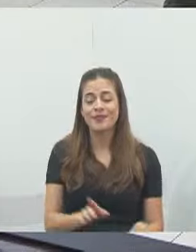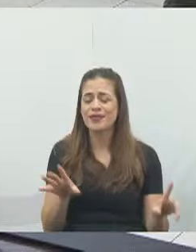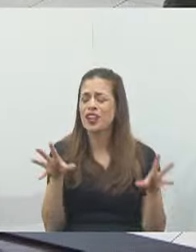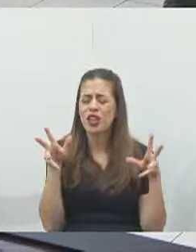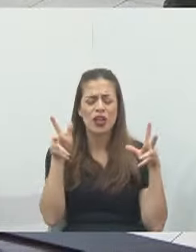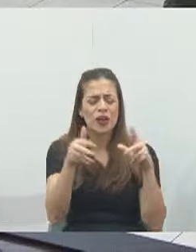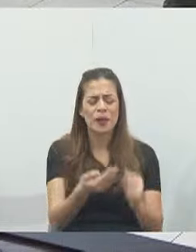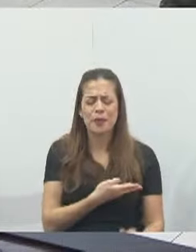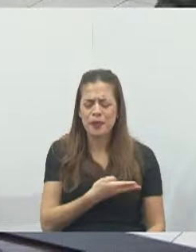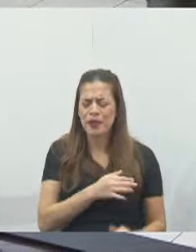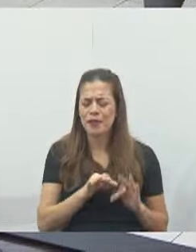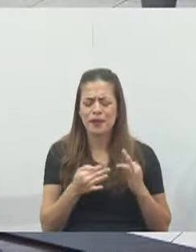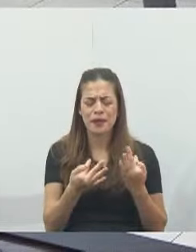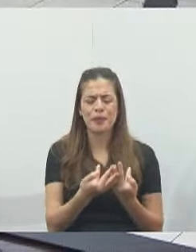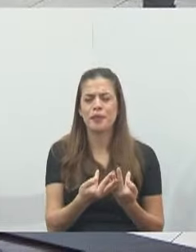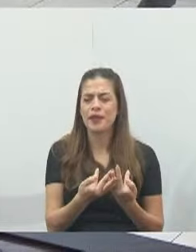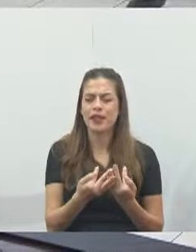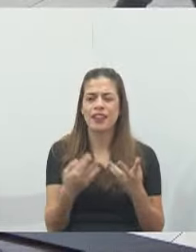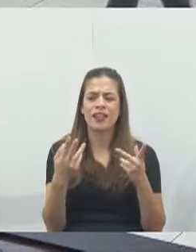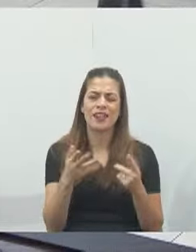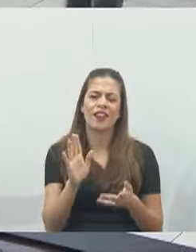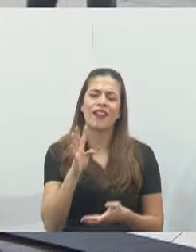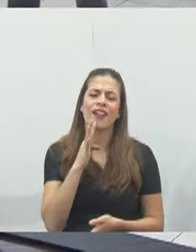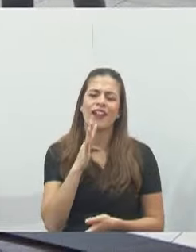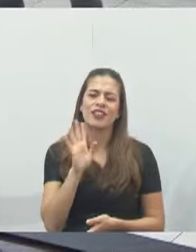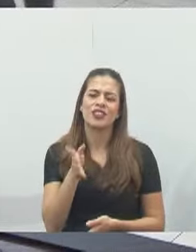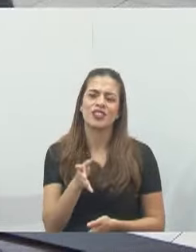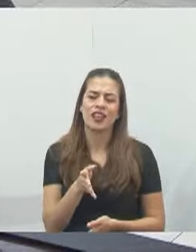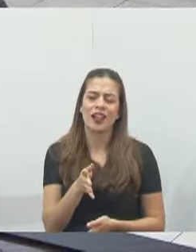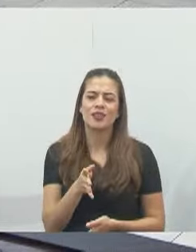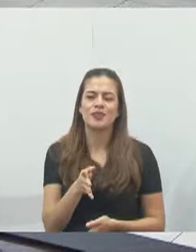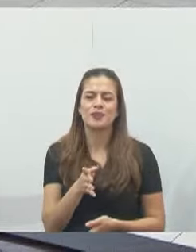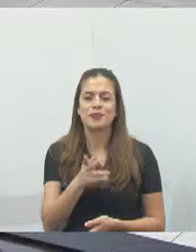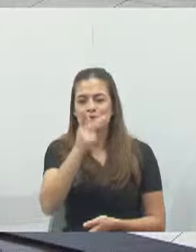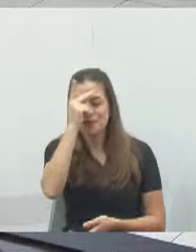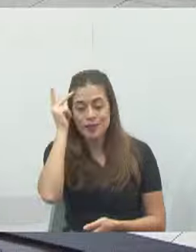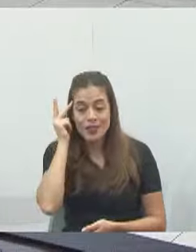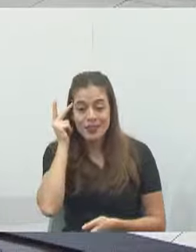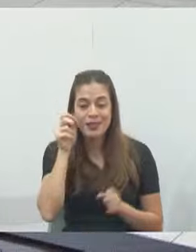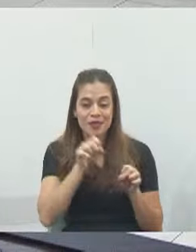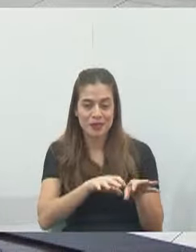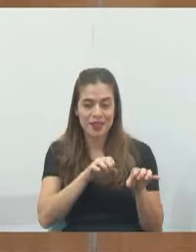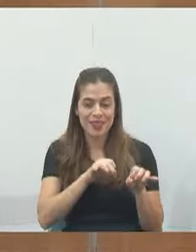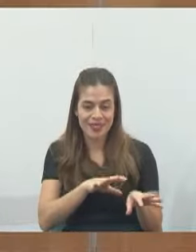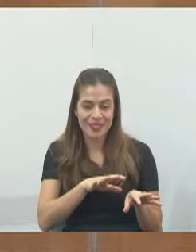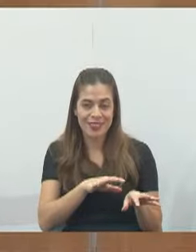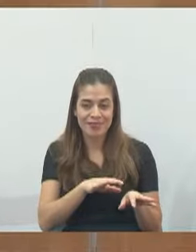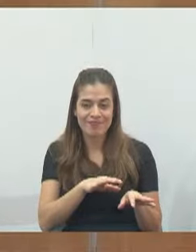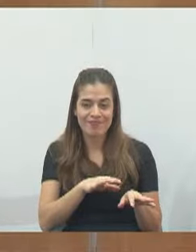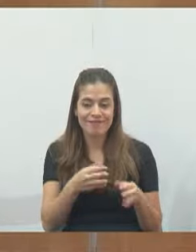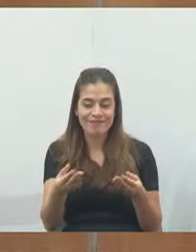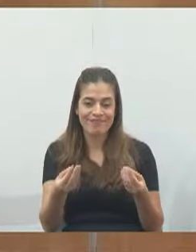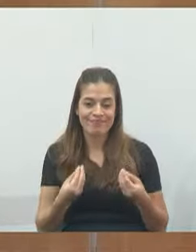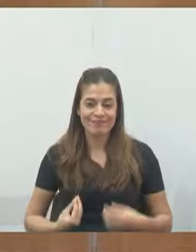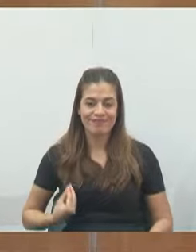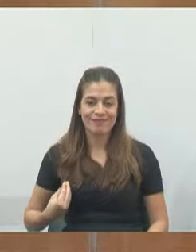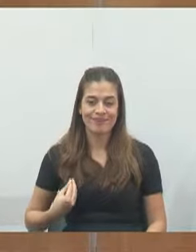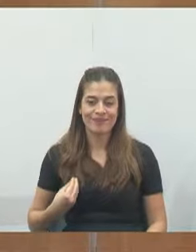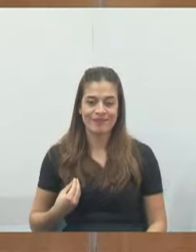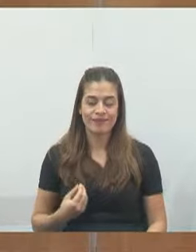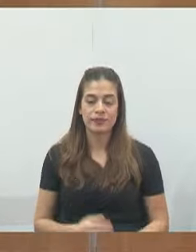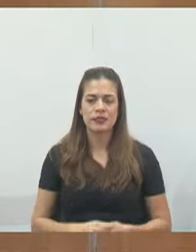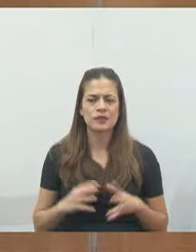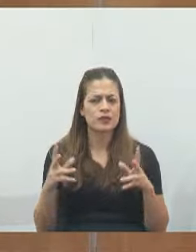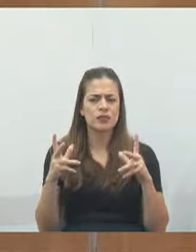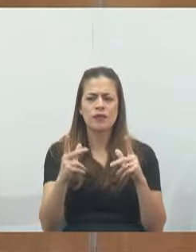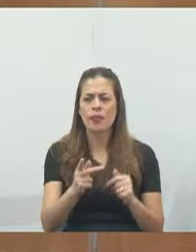todos os amigos, familiares, muitos que a gente conhece aqui, muitas pessoas da área da educação que aqui também estão, e